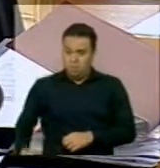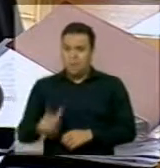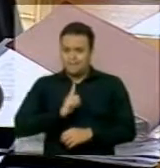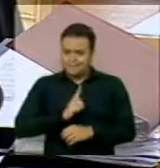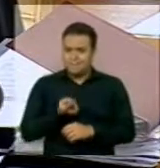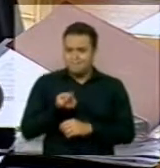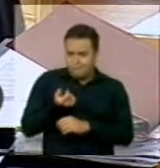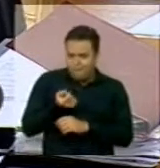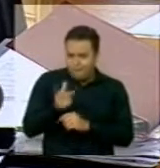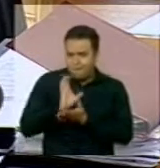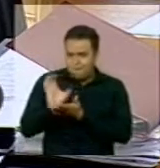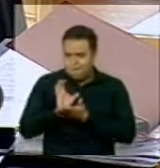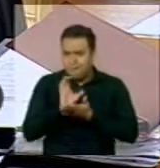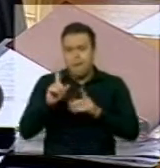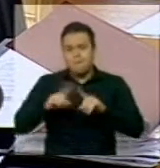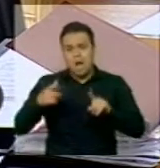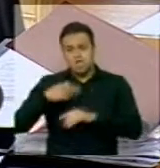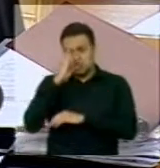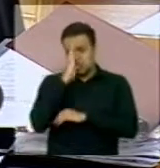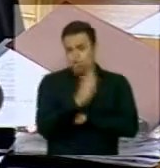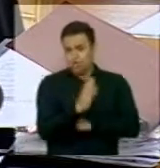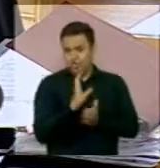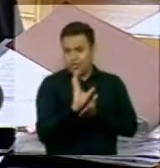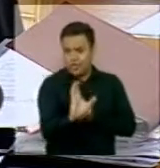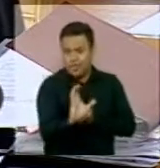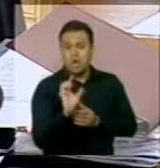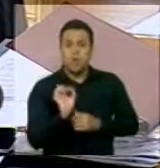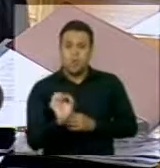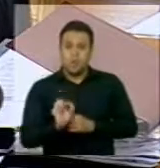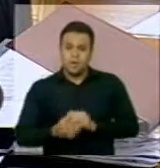que tem, direcionasse diretamente a sua